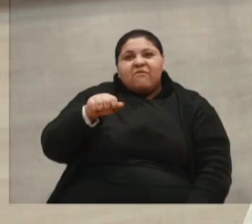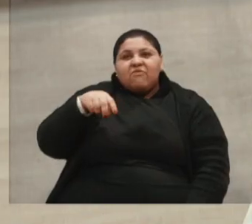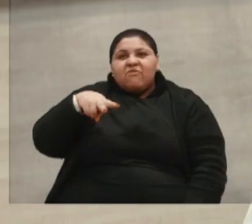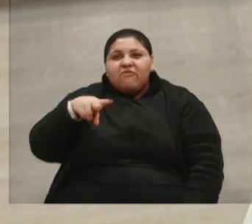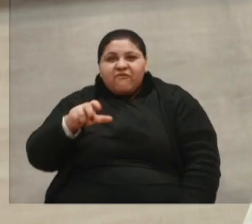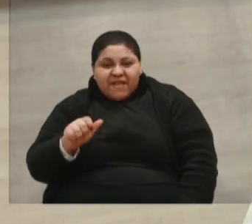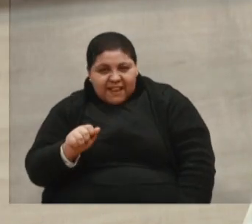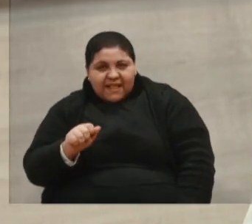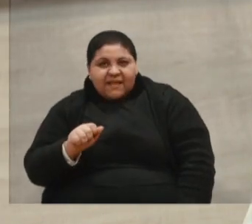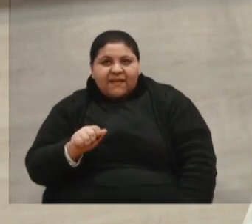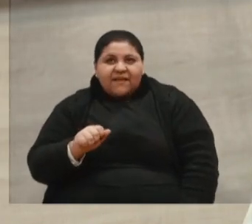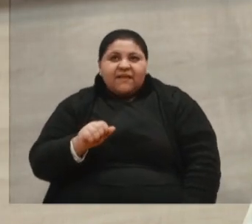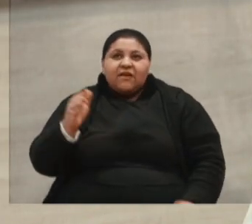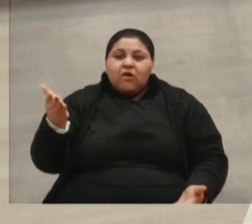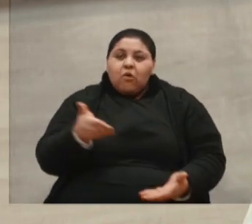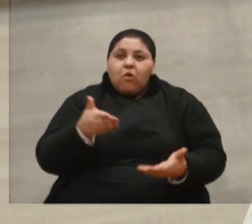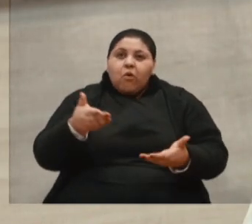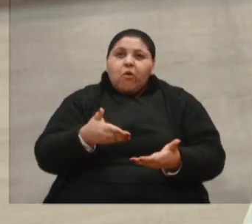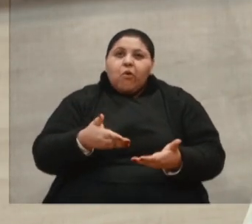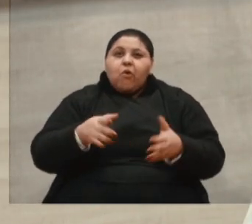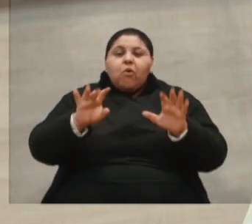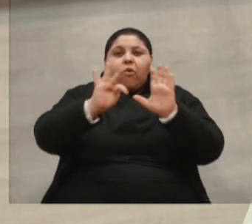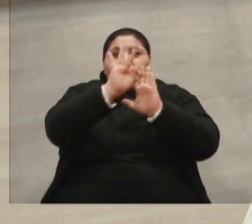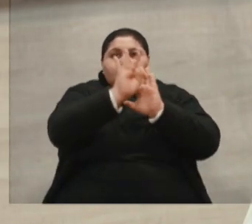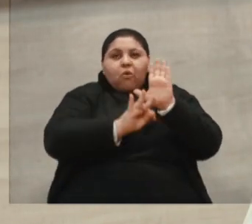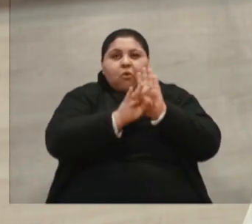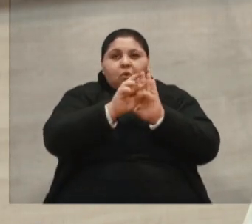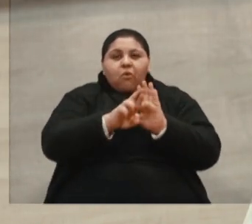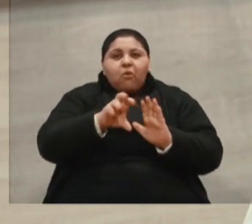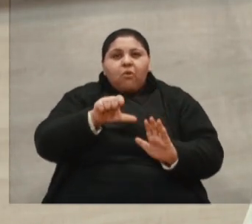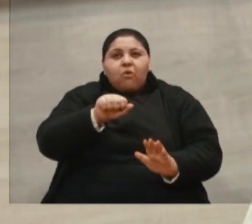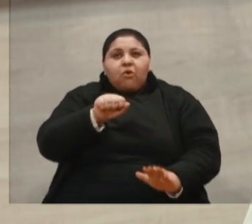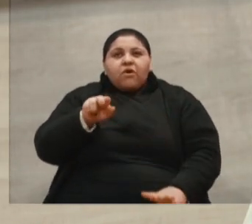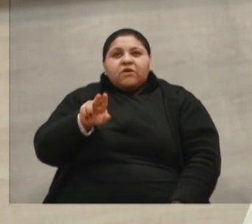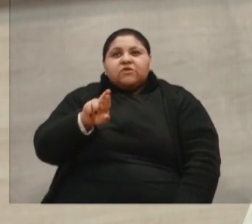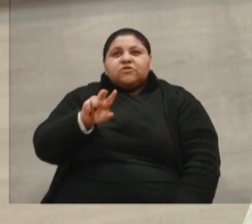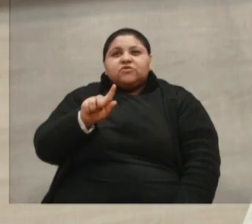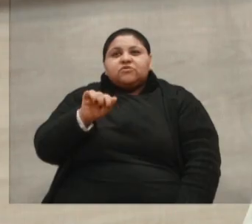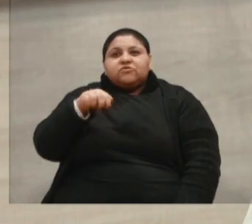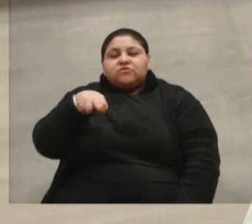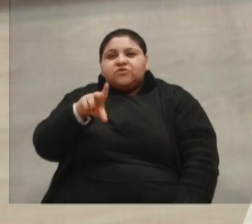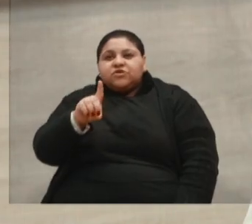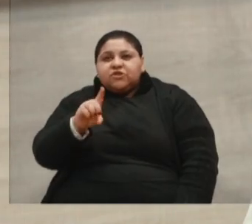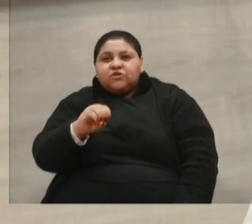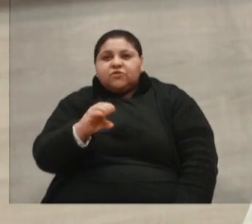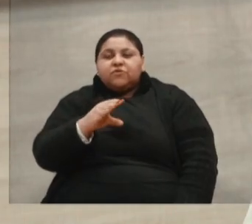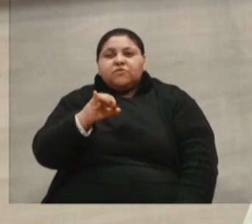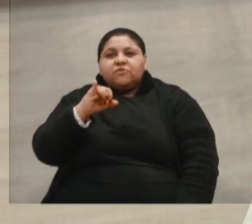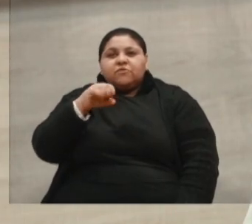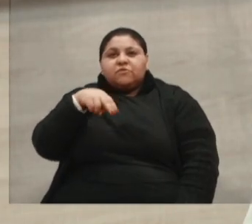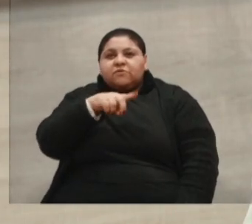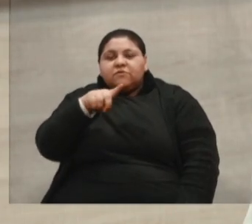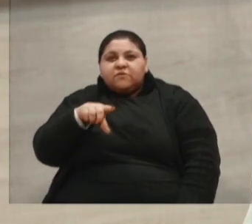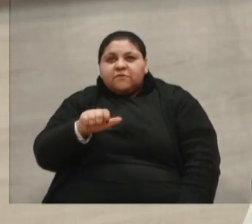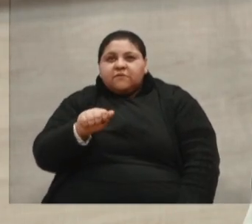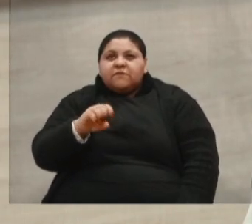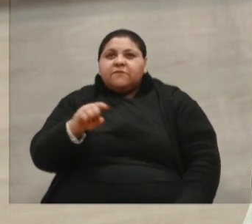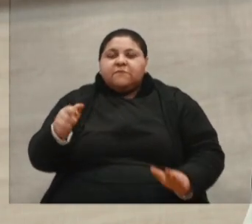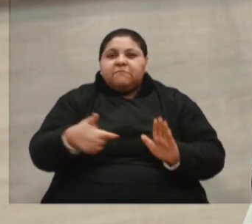aqui com Vialana Esther Salatino, ela que nos trouxe aqui o texto Ressurgindo das Cinzas, parte da